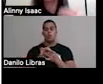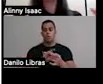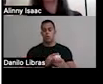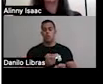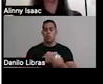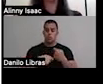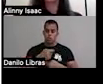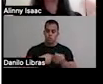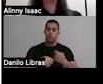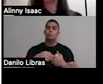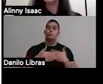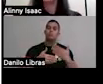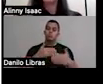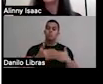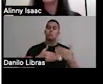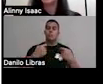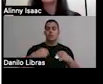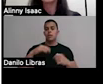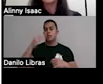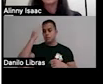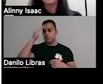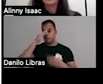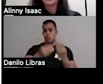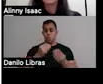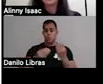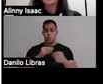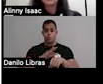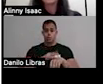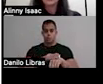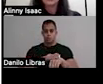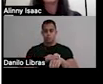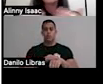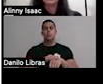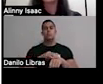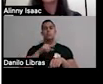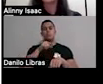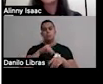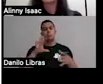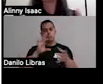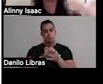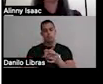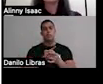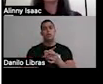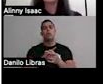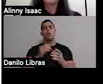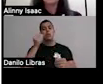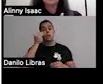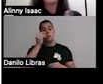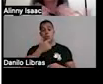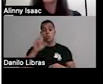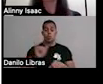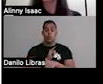cada vez mais tem se buscado entender como essa doença, os mecanismos associados a essa doença e tentar outros alvos,